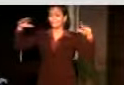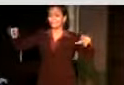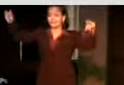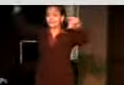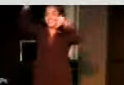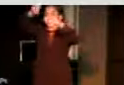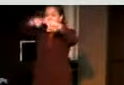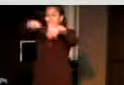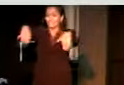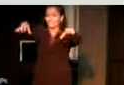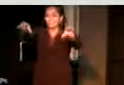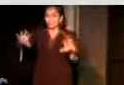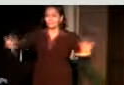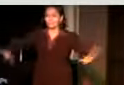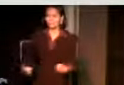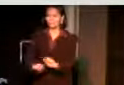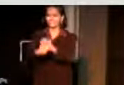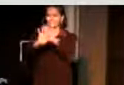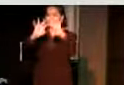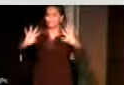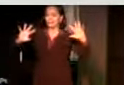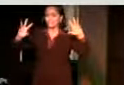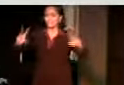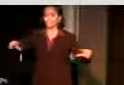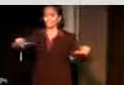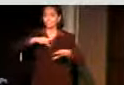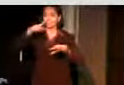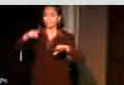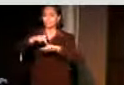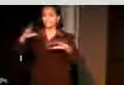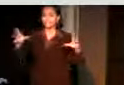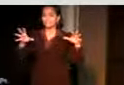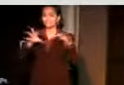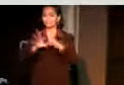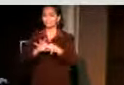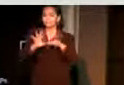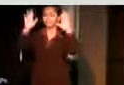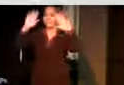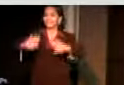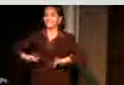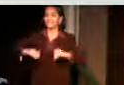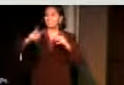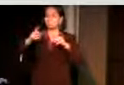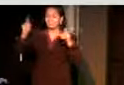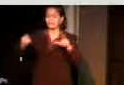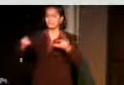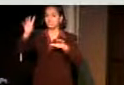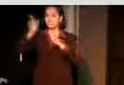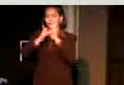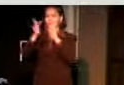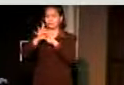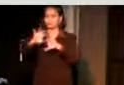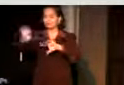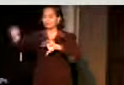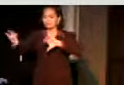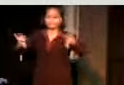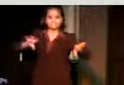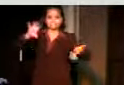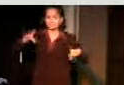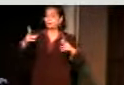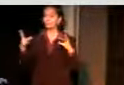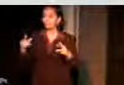seu trono glorioso e todas as nações serão Reunidas diante dele ele separará uns dos outros a semelhança